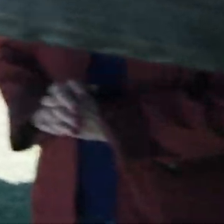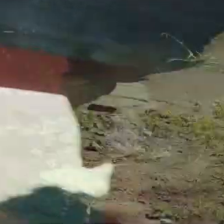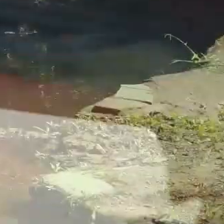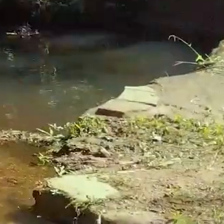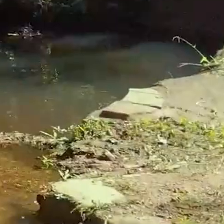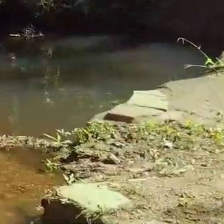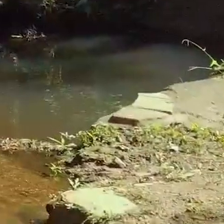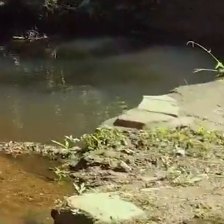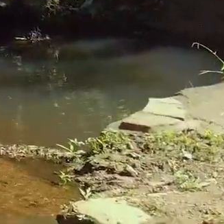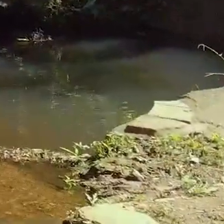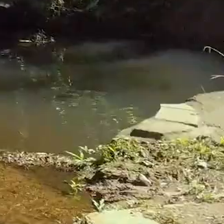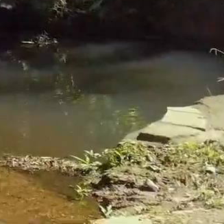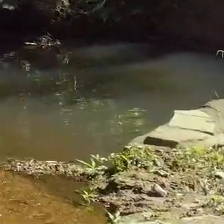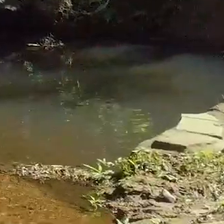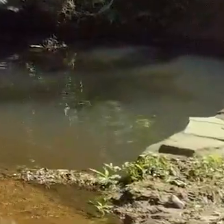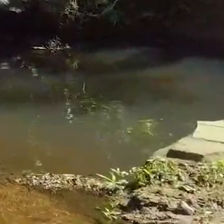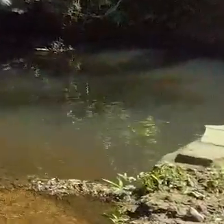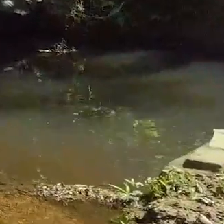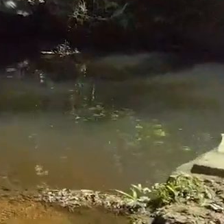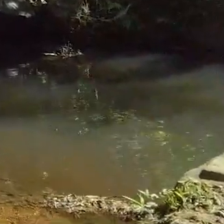aí